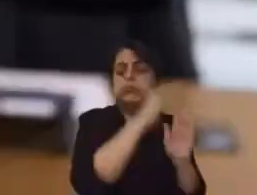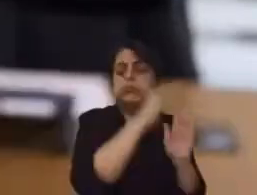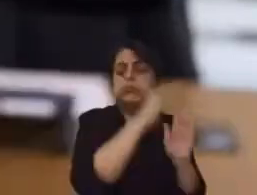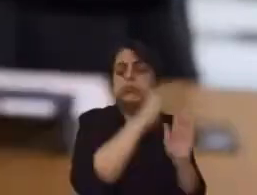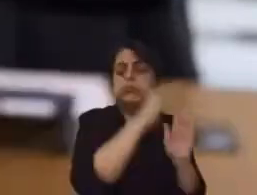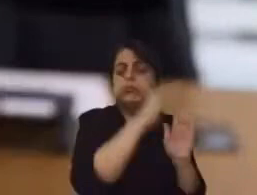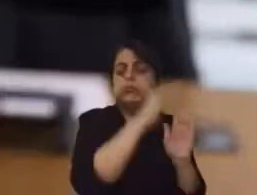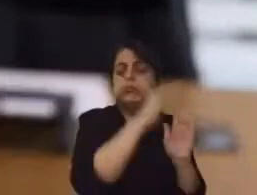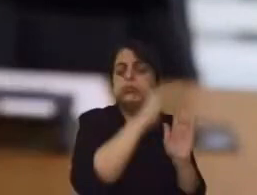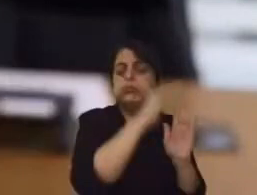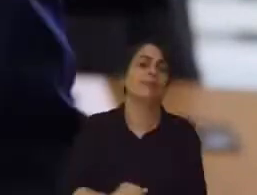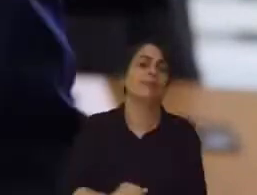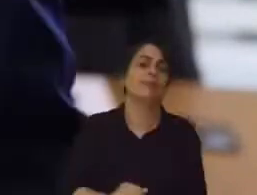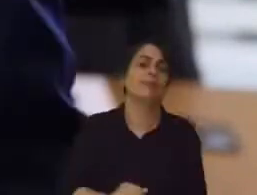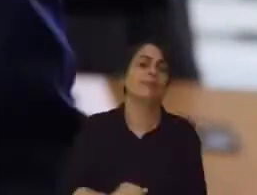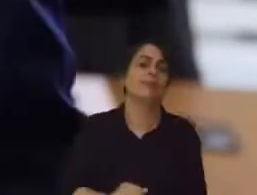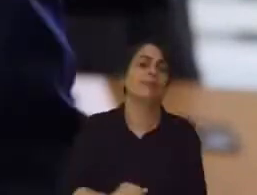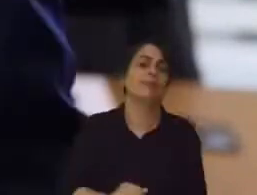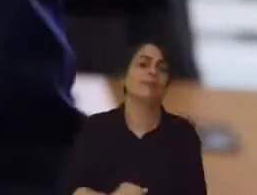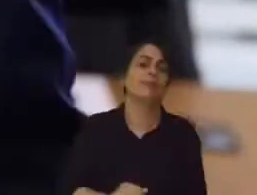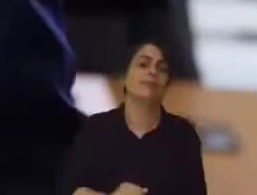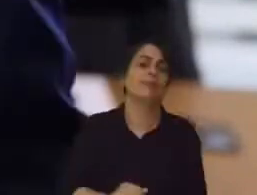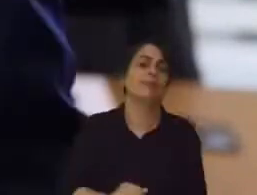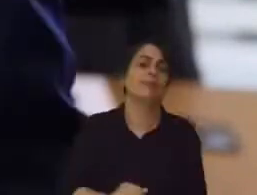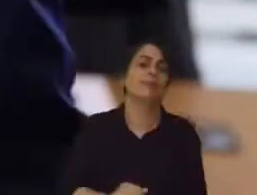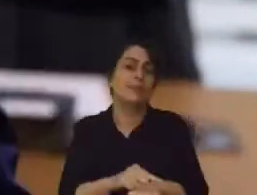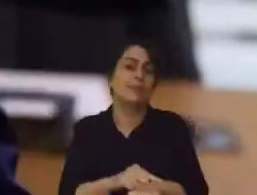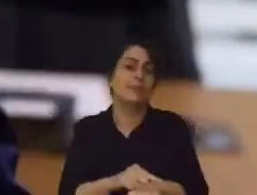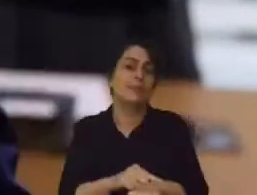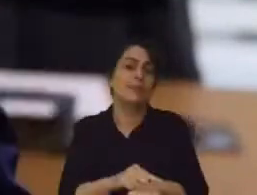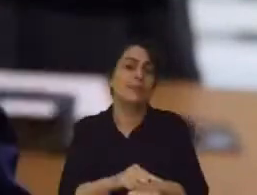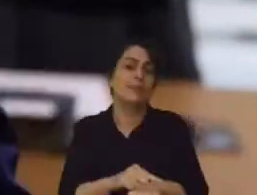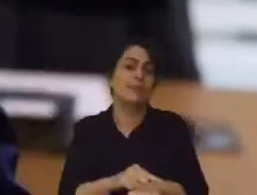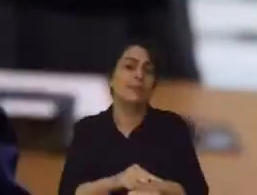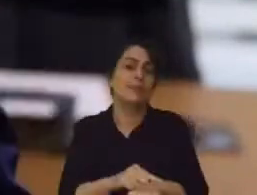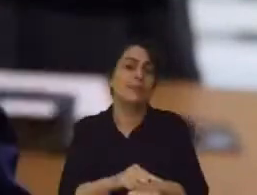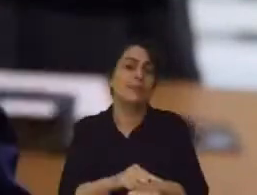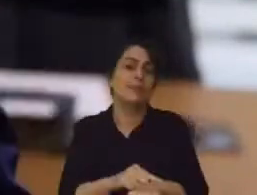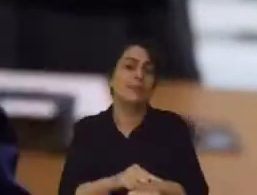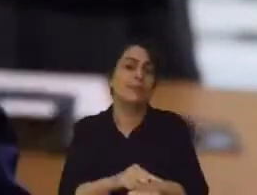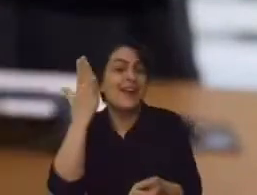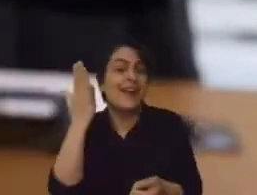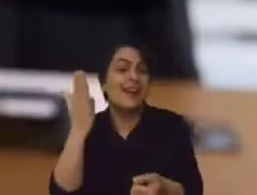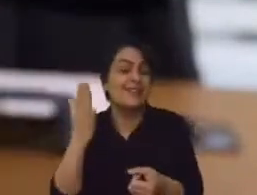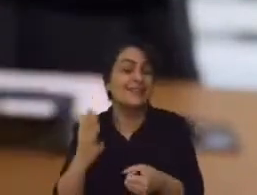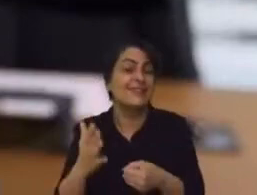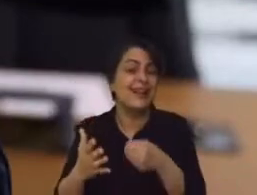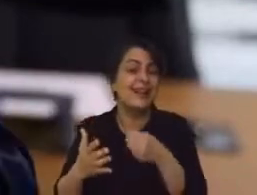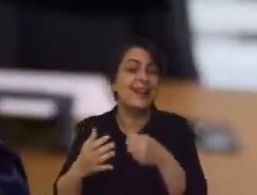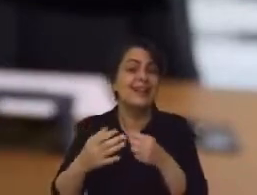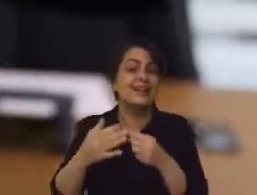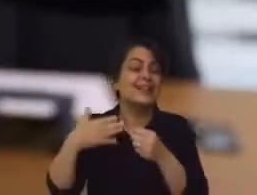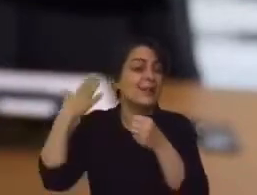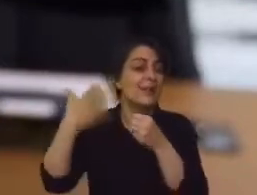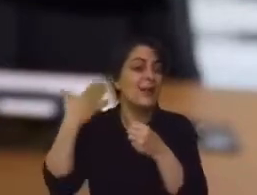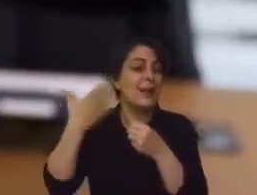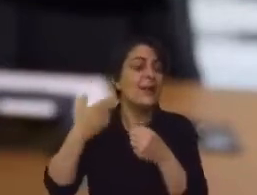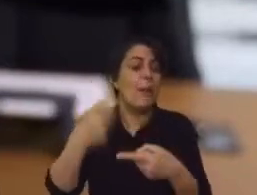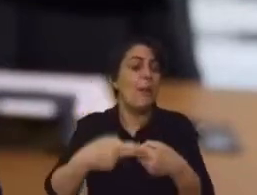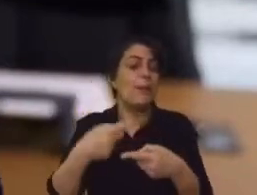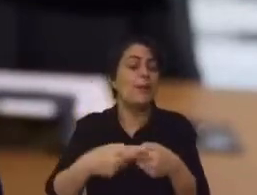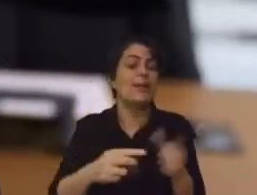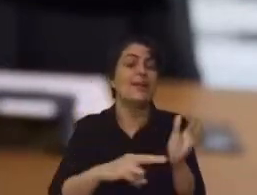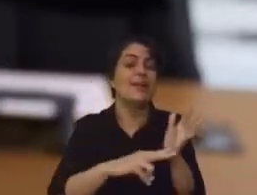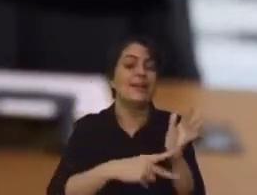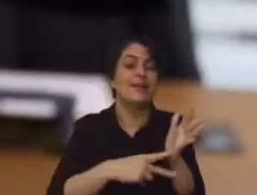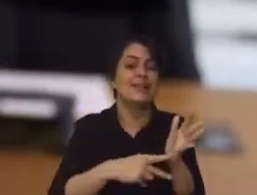queria. Ah, era um momento em que a gente era muito fácil o nosso discurso, porque o sindicato era um sindicato. Na minha cabeça, quando